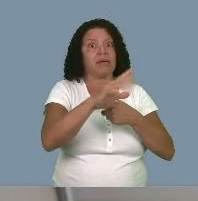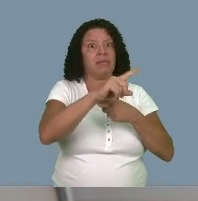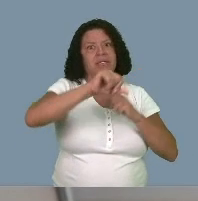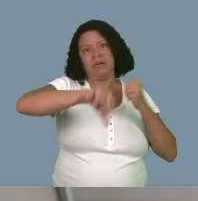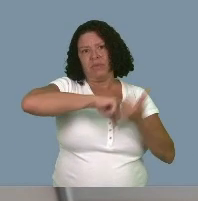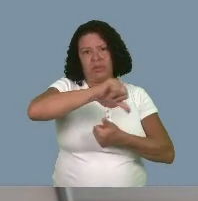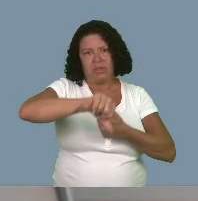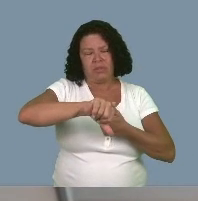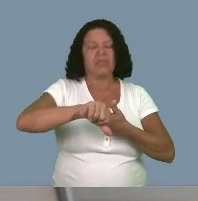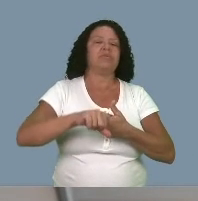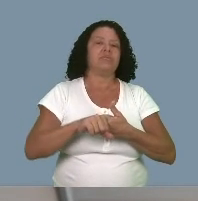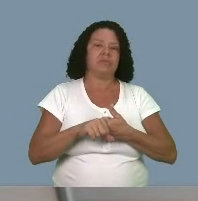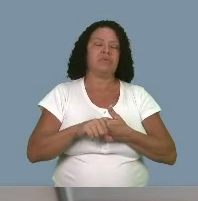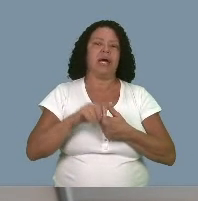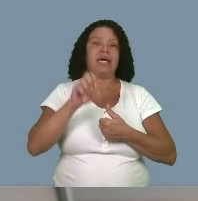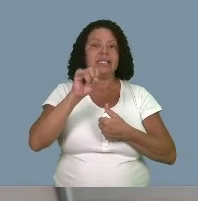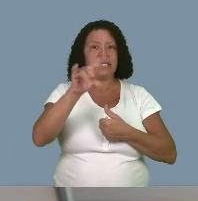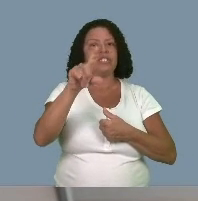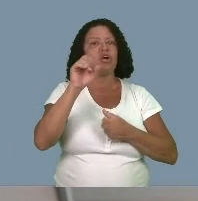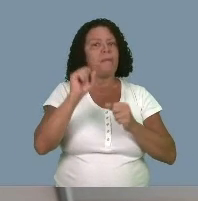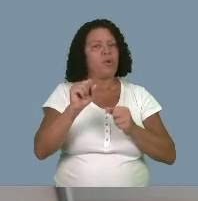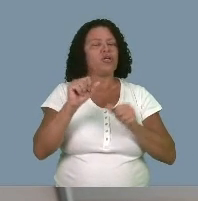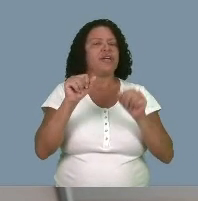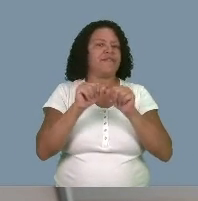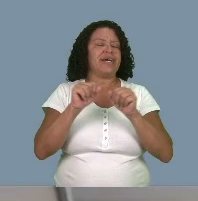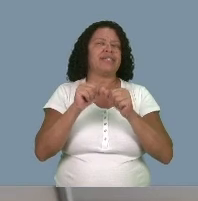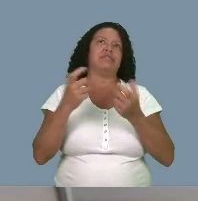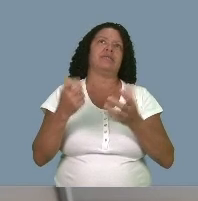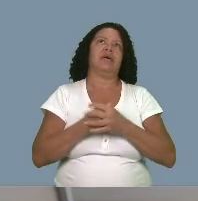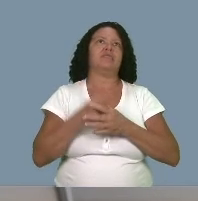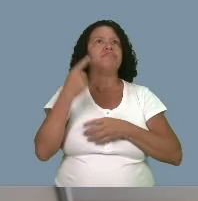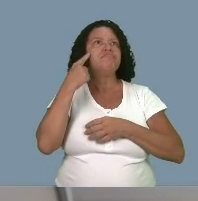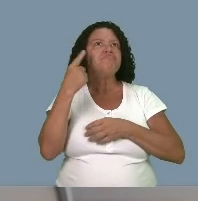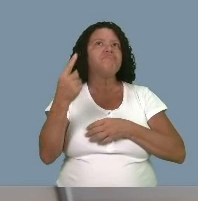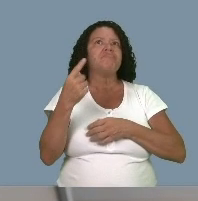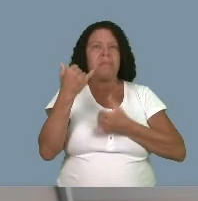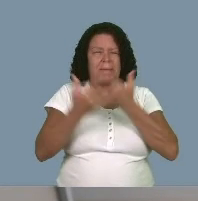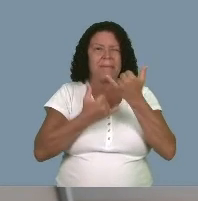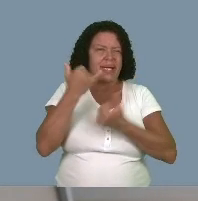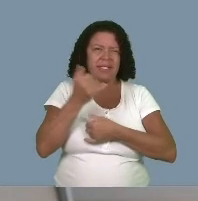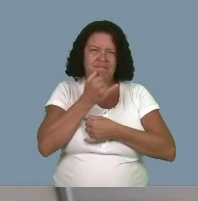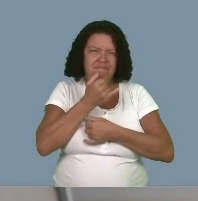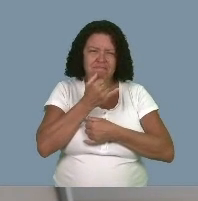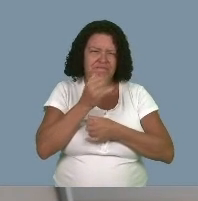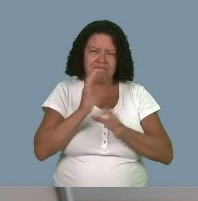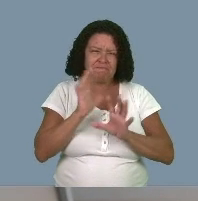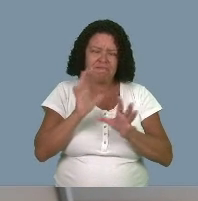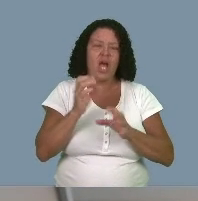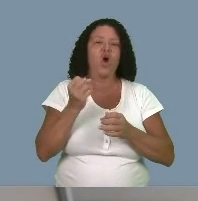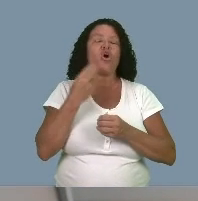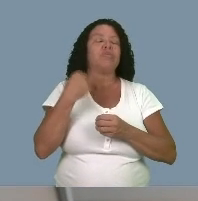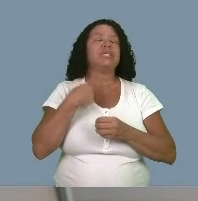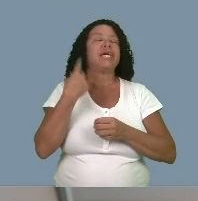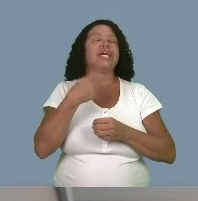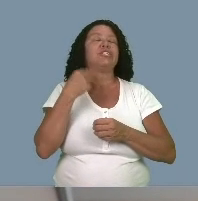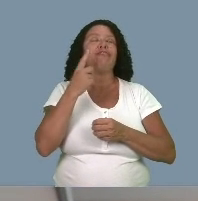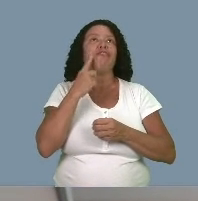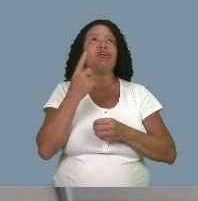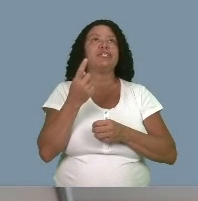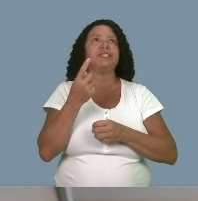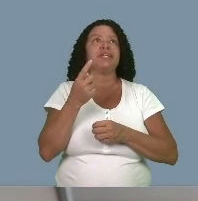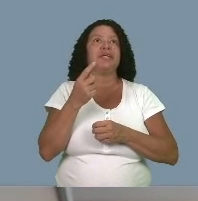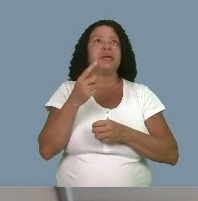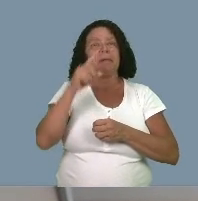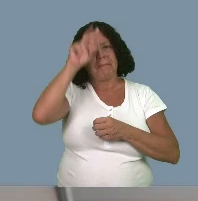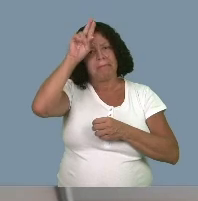transição. Se a gente pudesse fazer aqui uma analogia, uma brincadeira, né? É como se nós fôssemos parasitas,